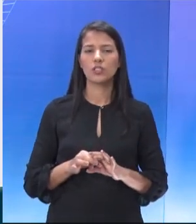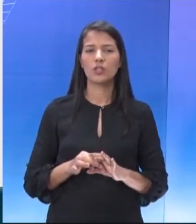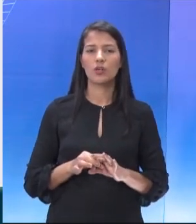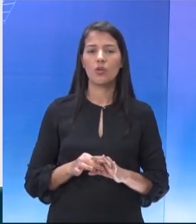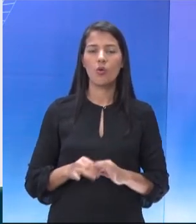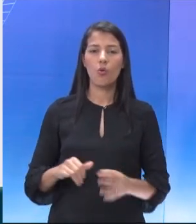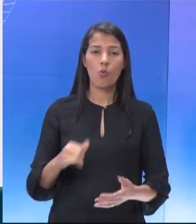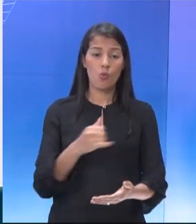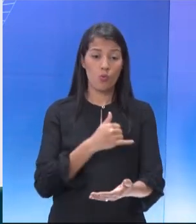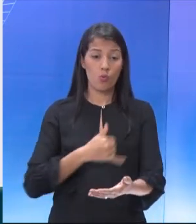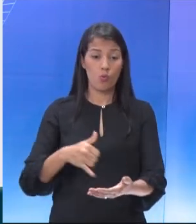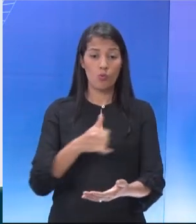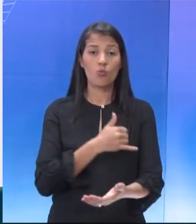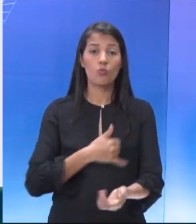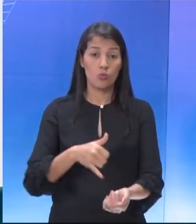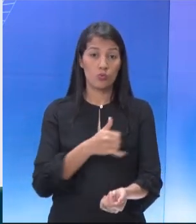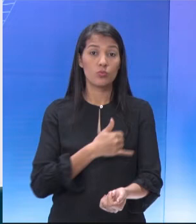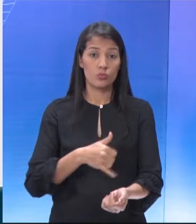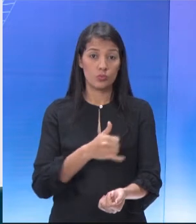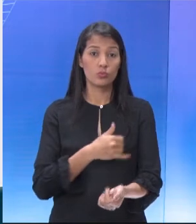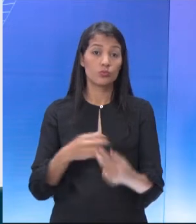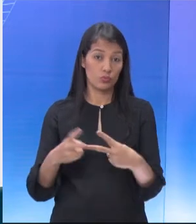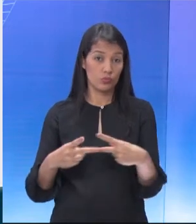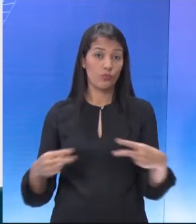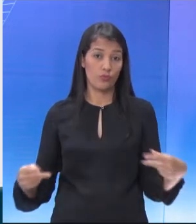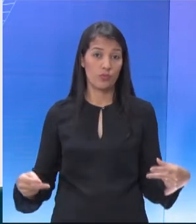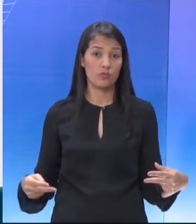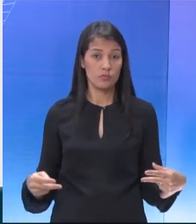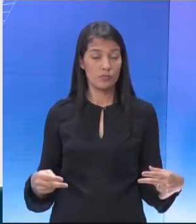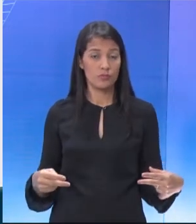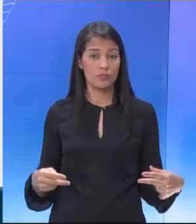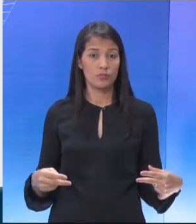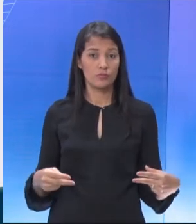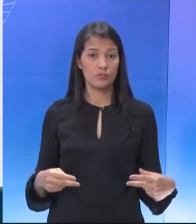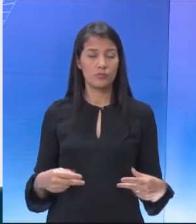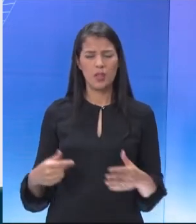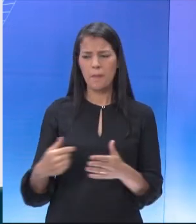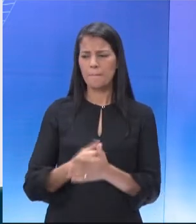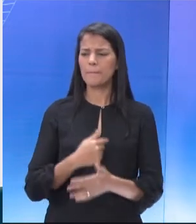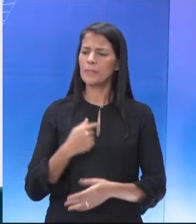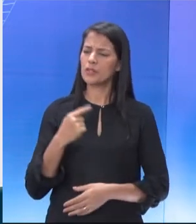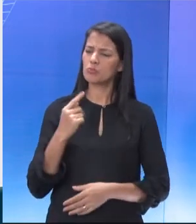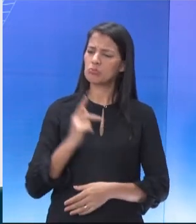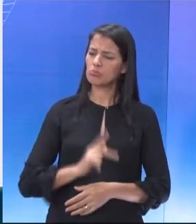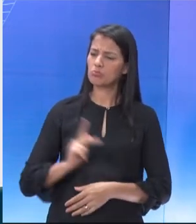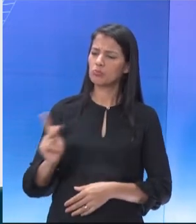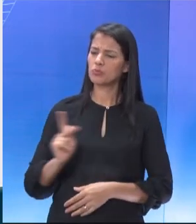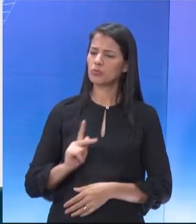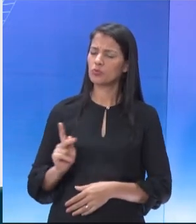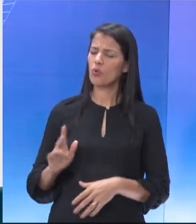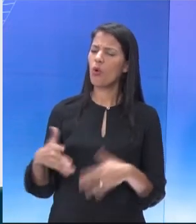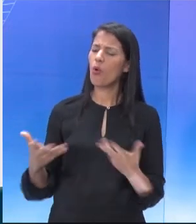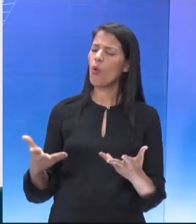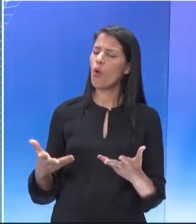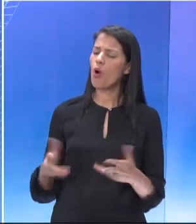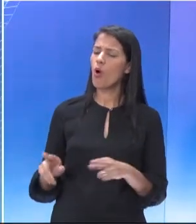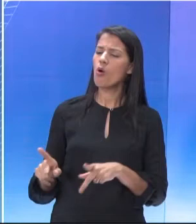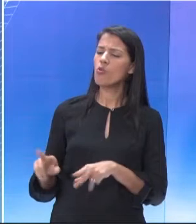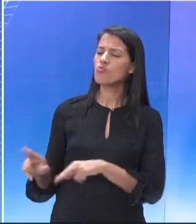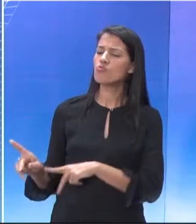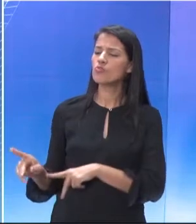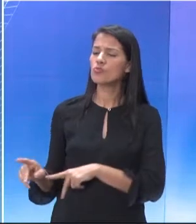triglicerídeos, que são óleos e gorduras. Professor, qual é a diferença entre